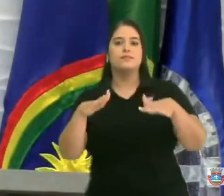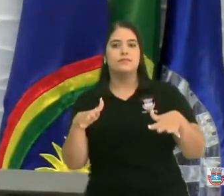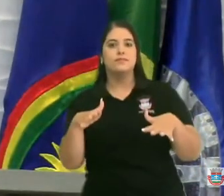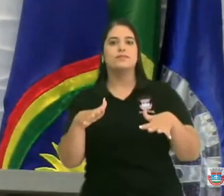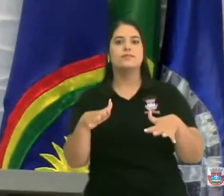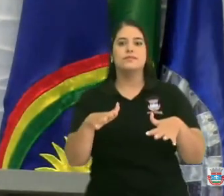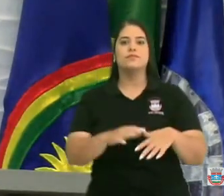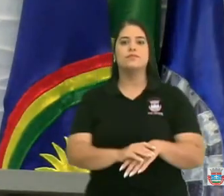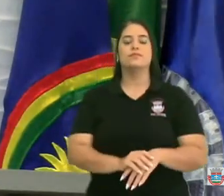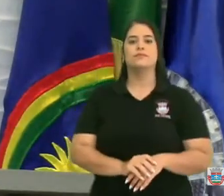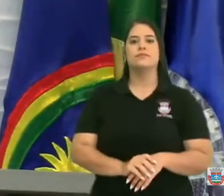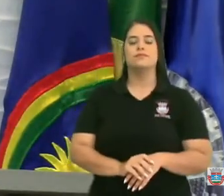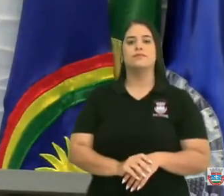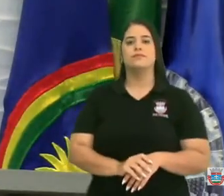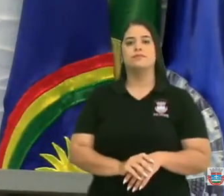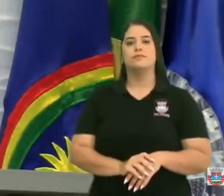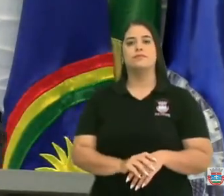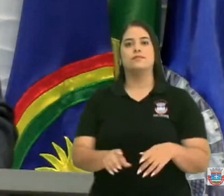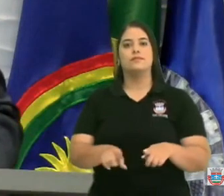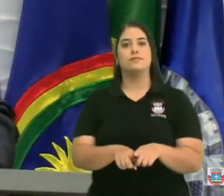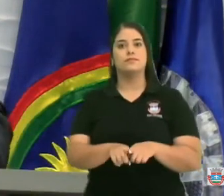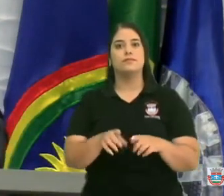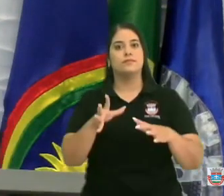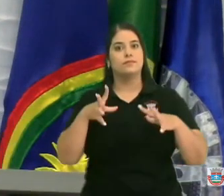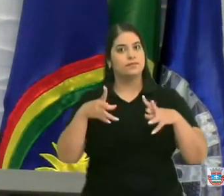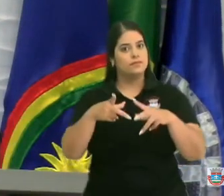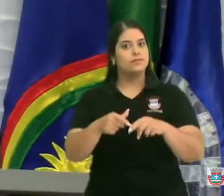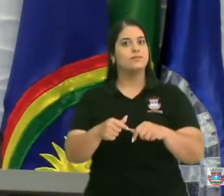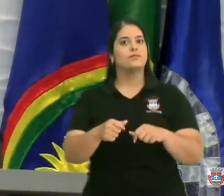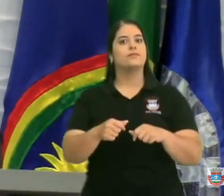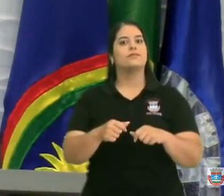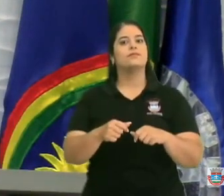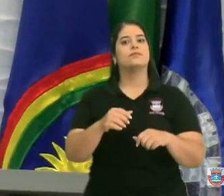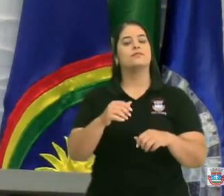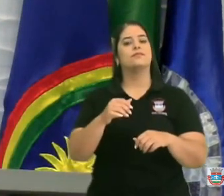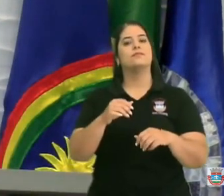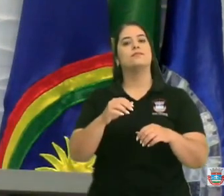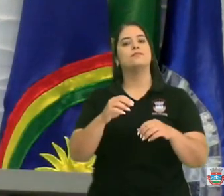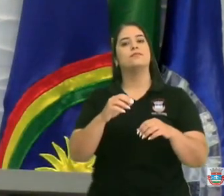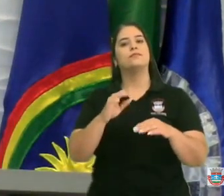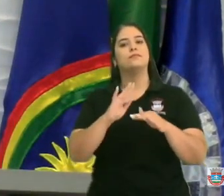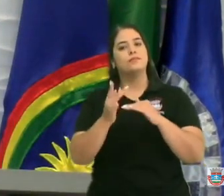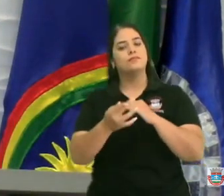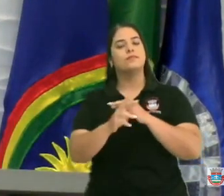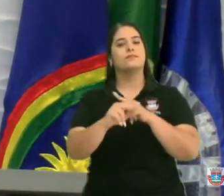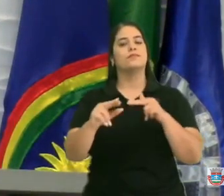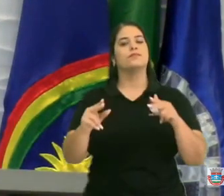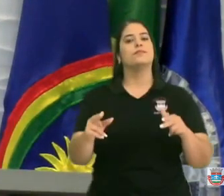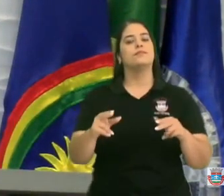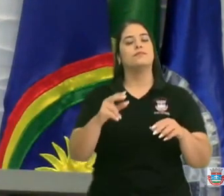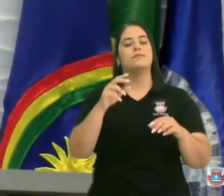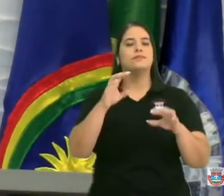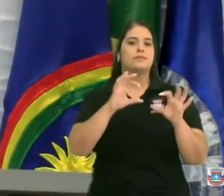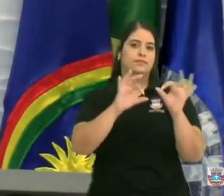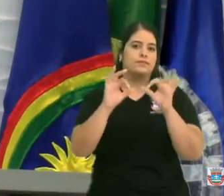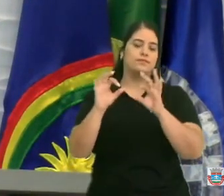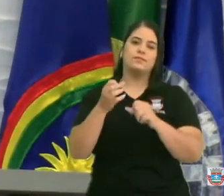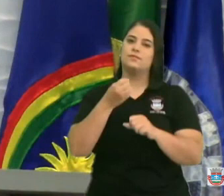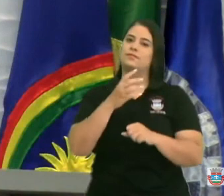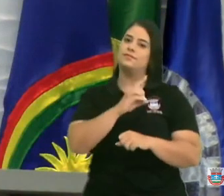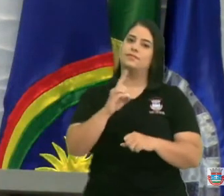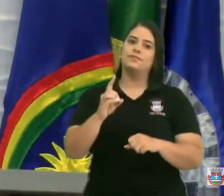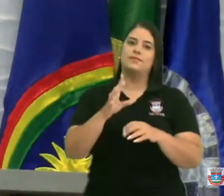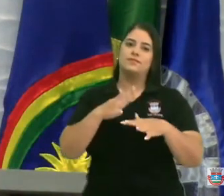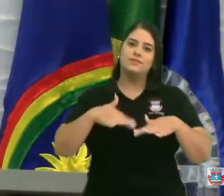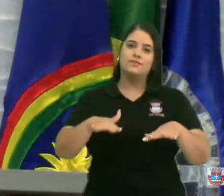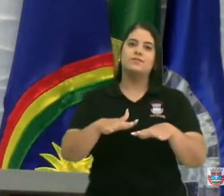no auditório, e também todos que nos acompanham pelas redes sociais, um bom dia a todos. Quero também aqui